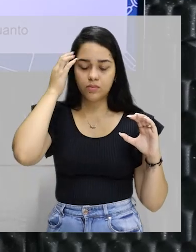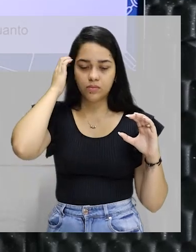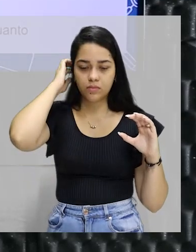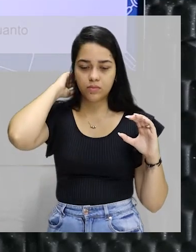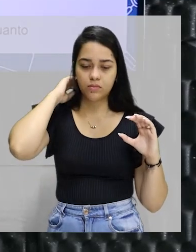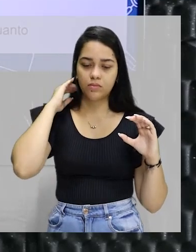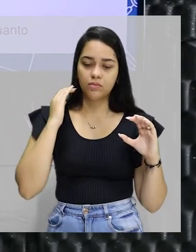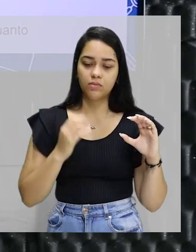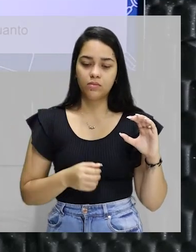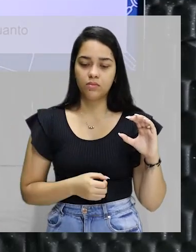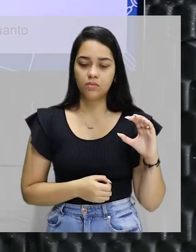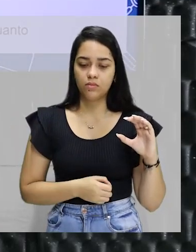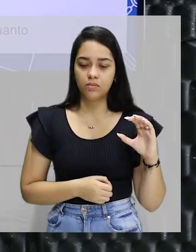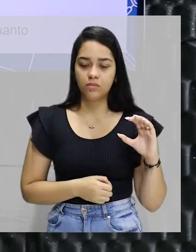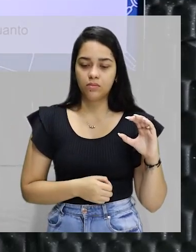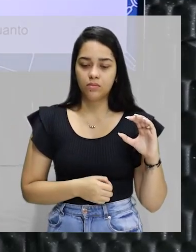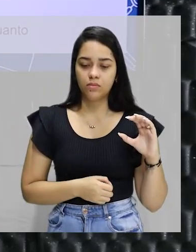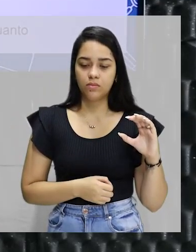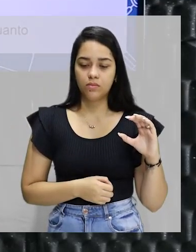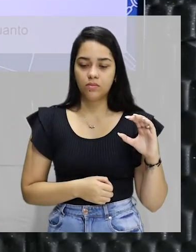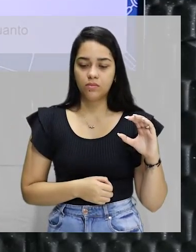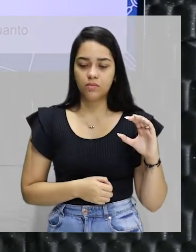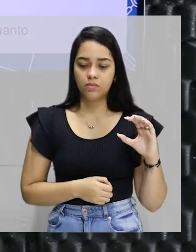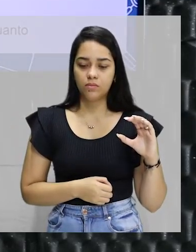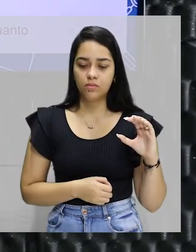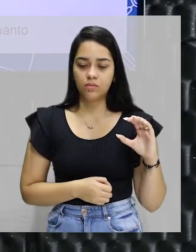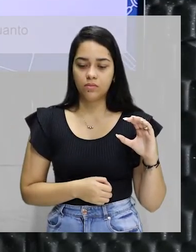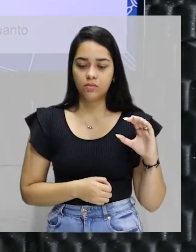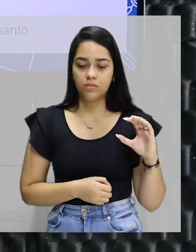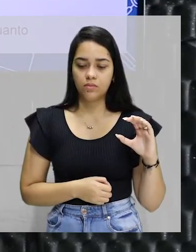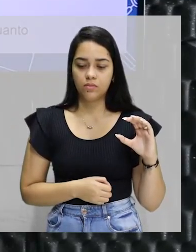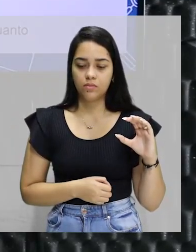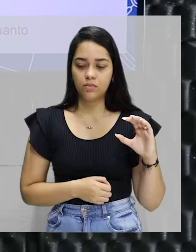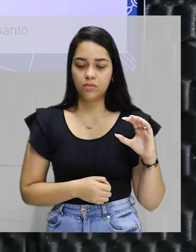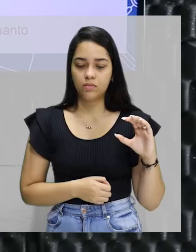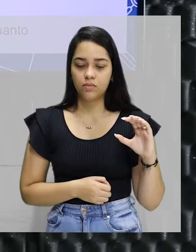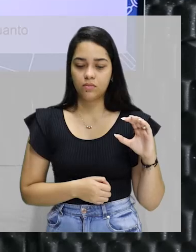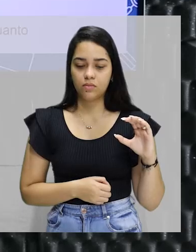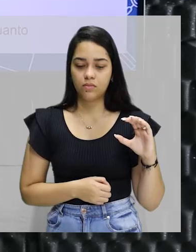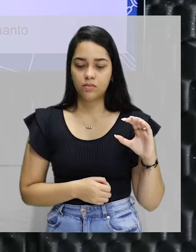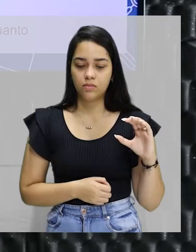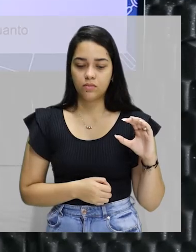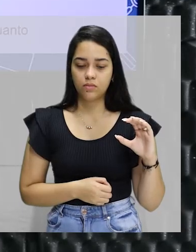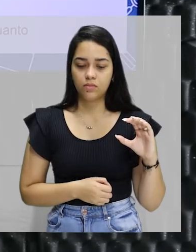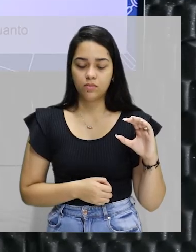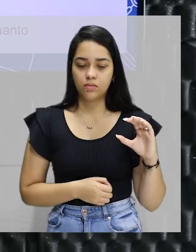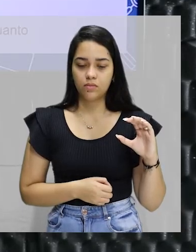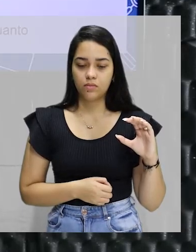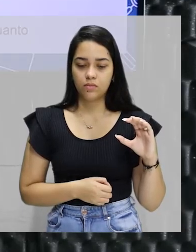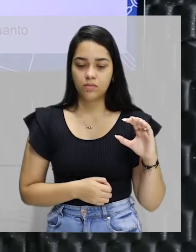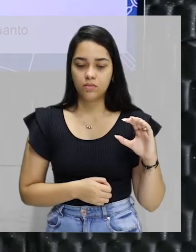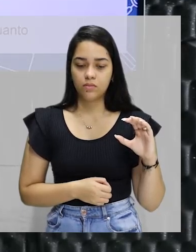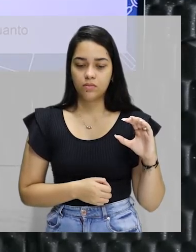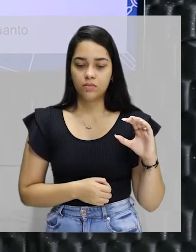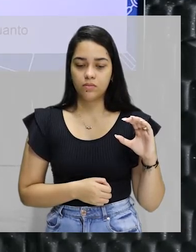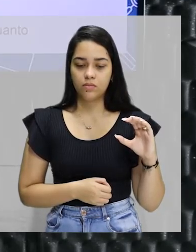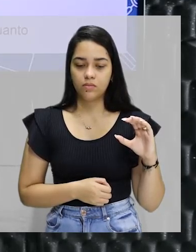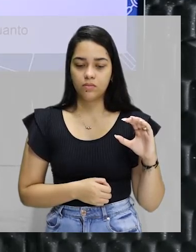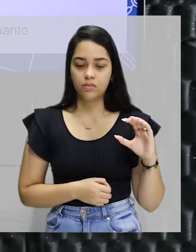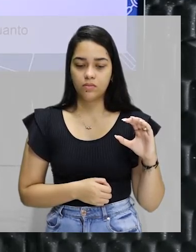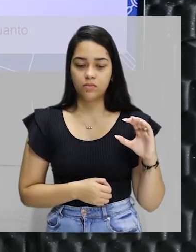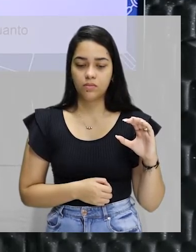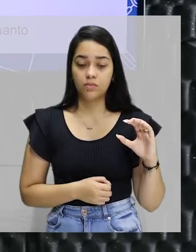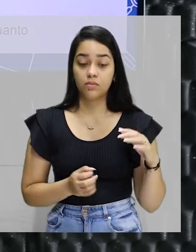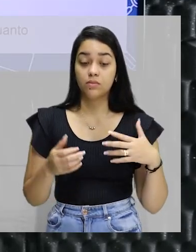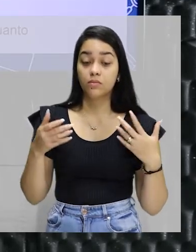elétrica é o de não causar efeito estufa e a desvantagem dos gases tóxicos produzidos.